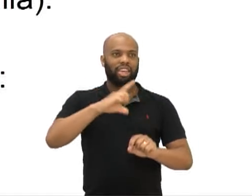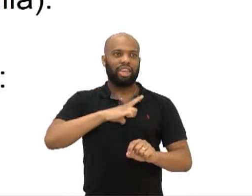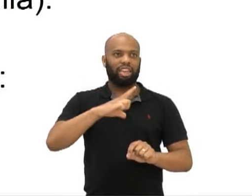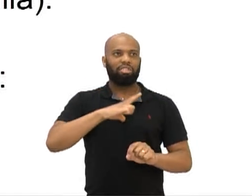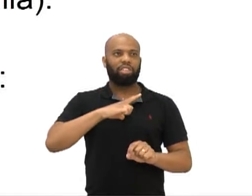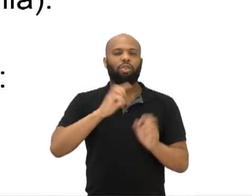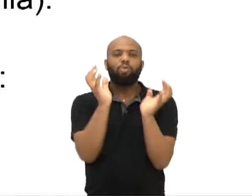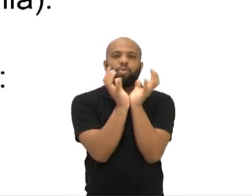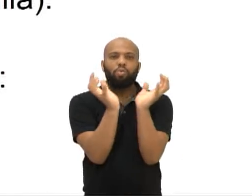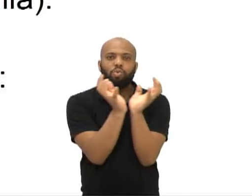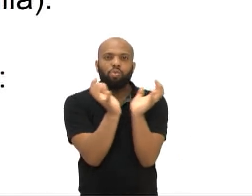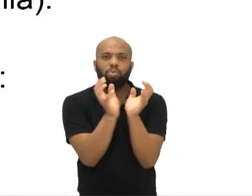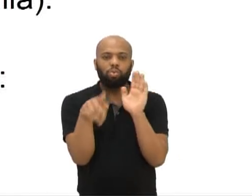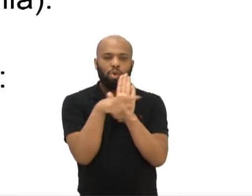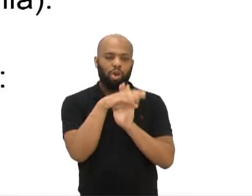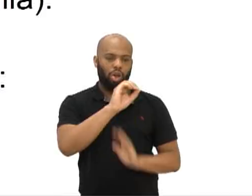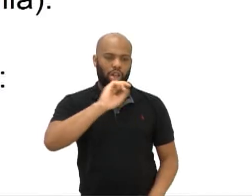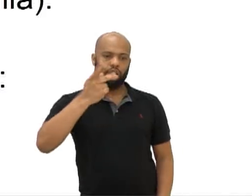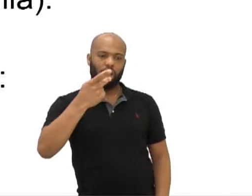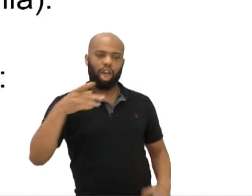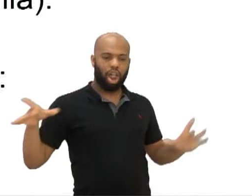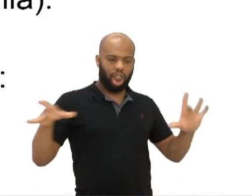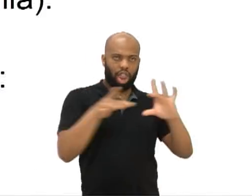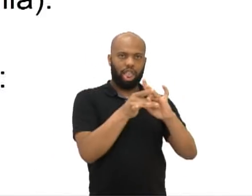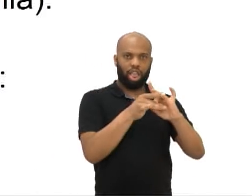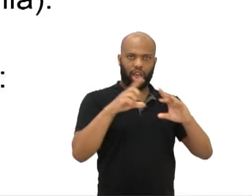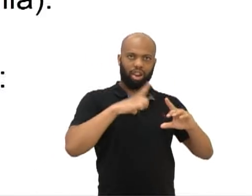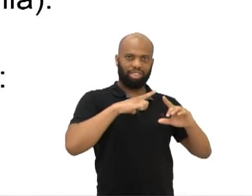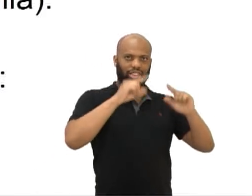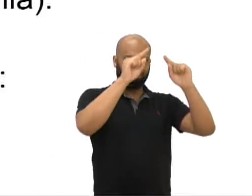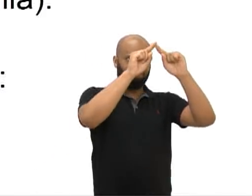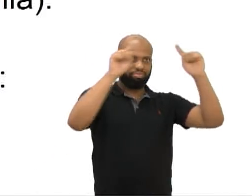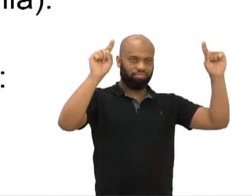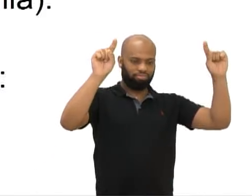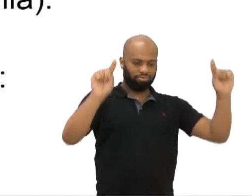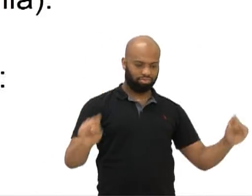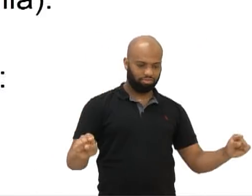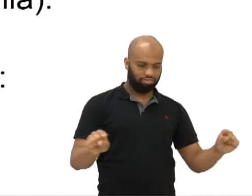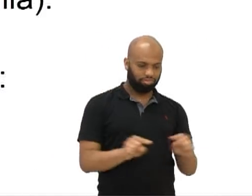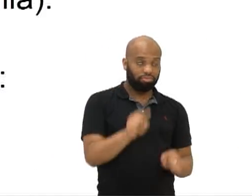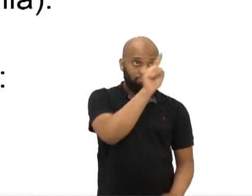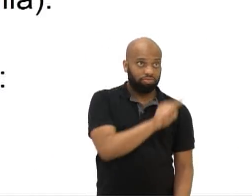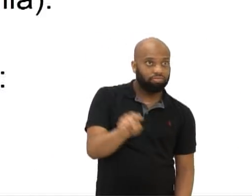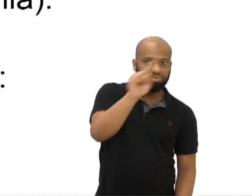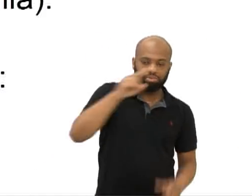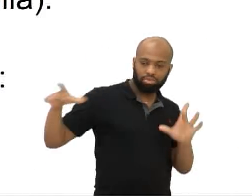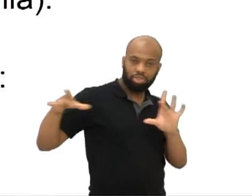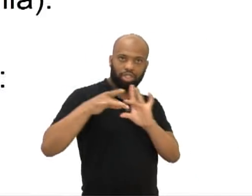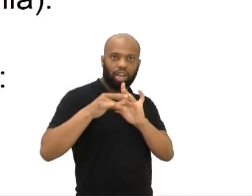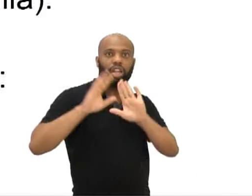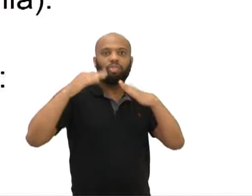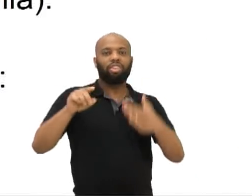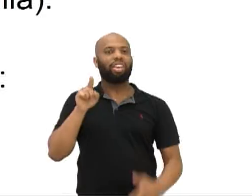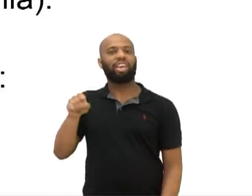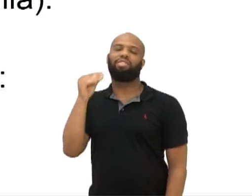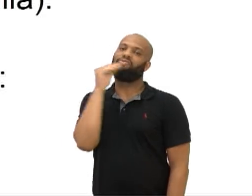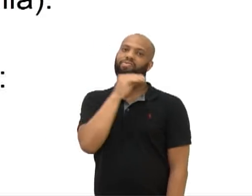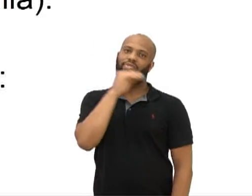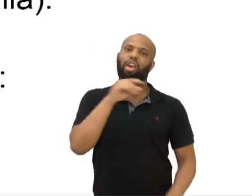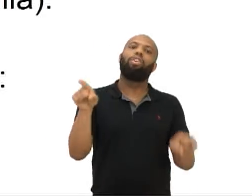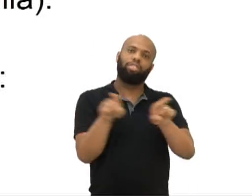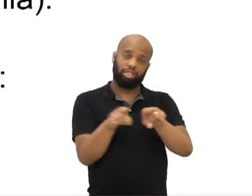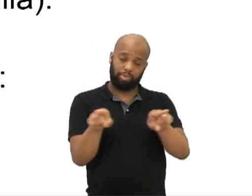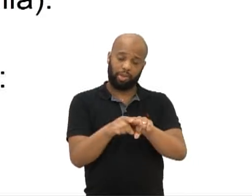tem esse grupo funcional do OH ligado ao anel aromático, o caráter desses fenóis ele é mais fraco ainda do que os